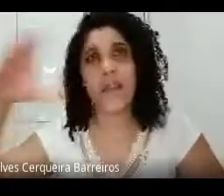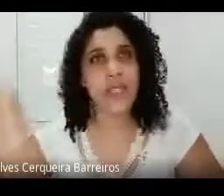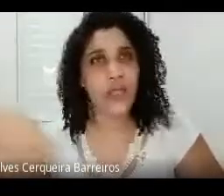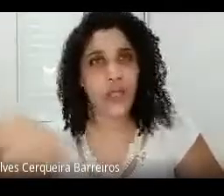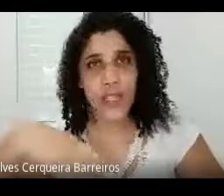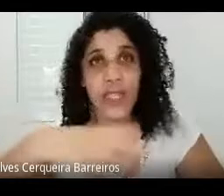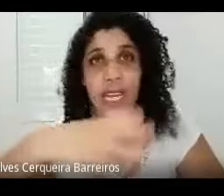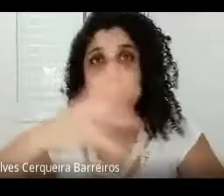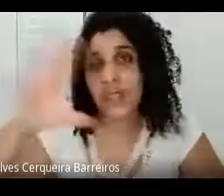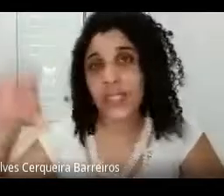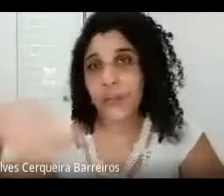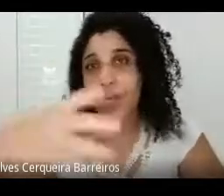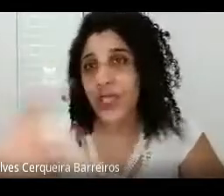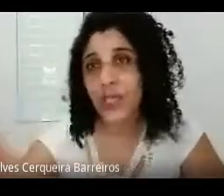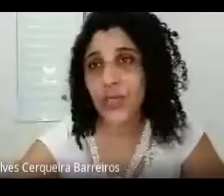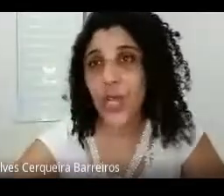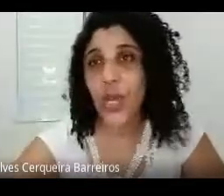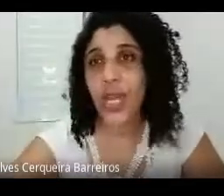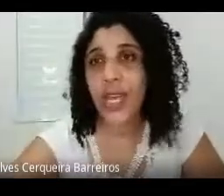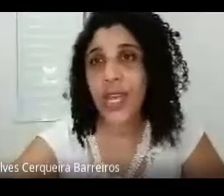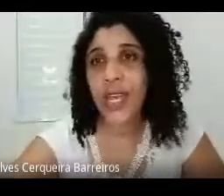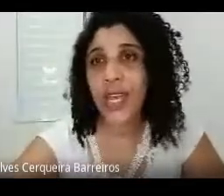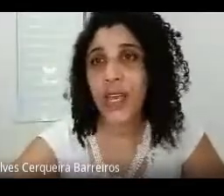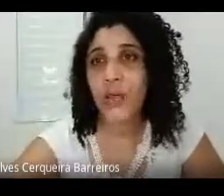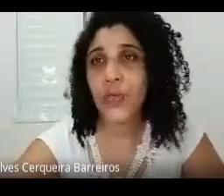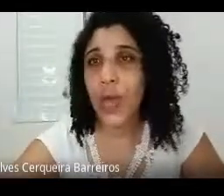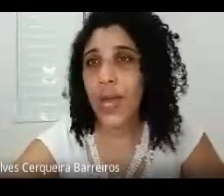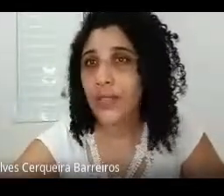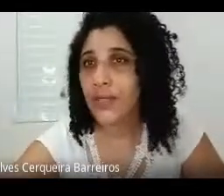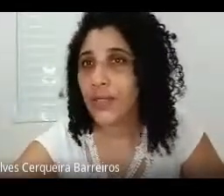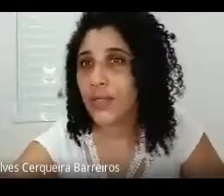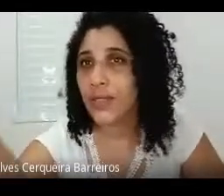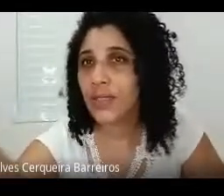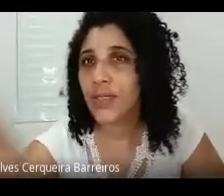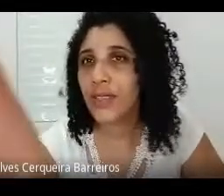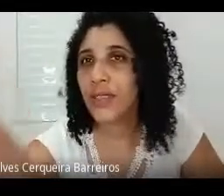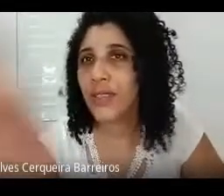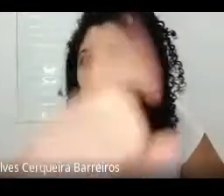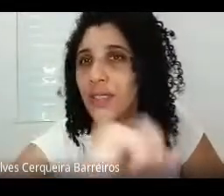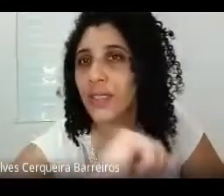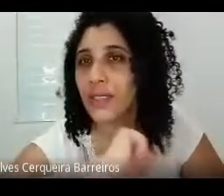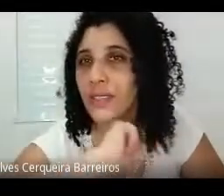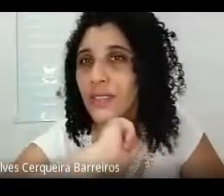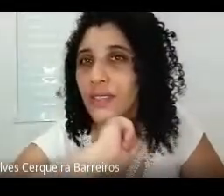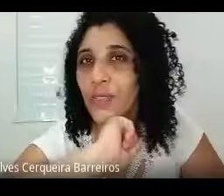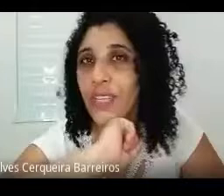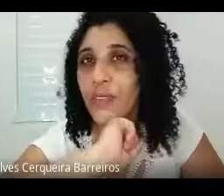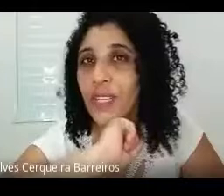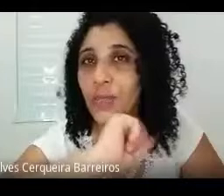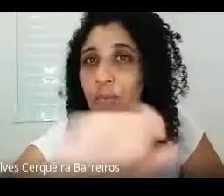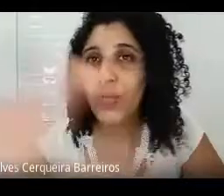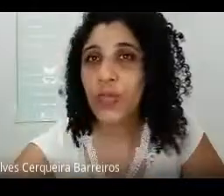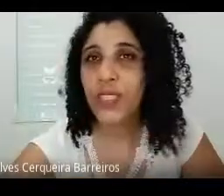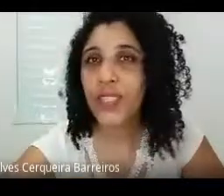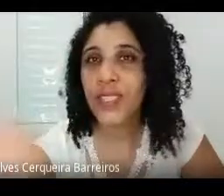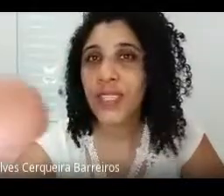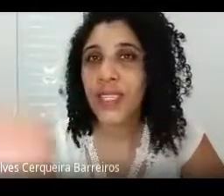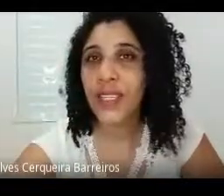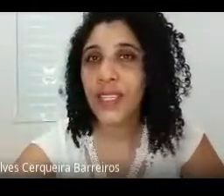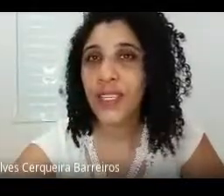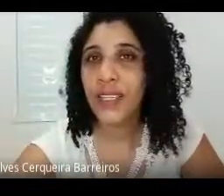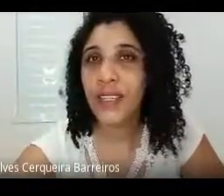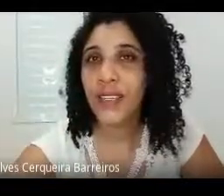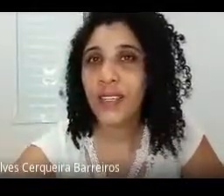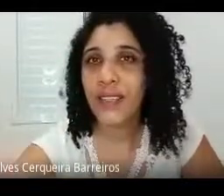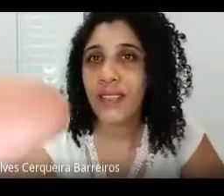algo que acaba sendo convencionado e pelos seus usuários. Deixa eu ver aqui, falar alguma coisa.